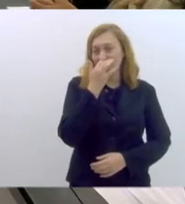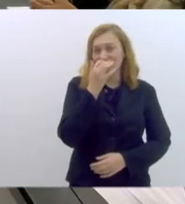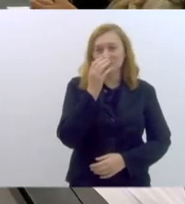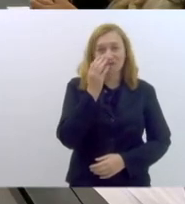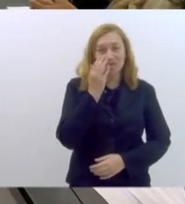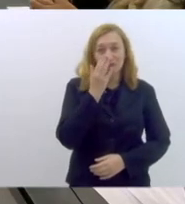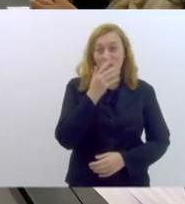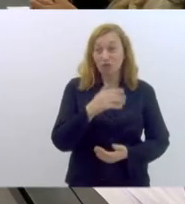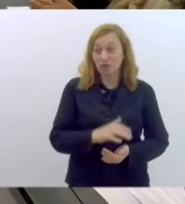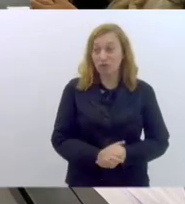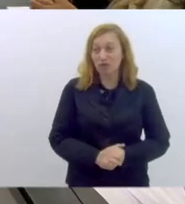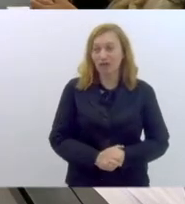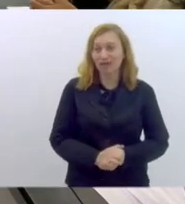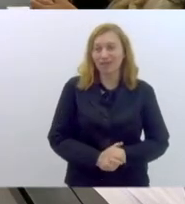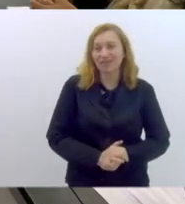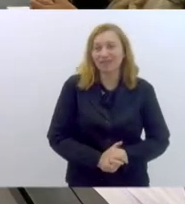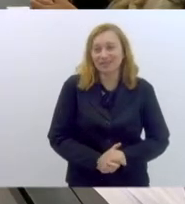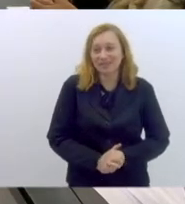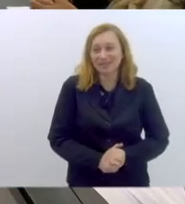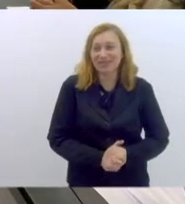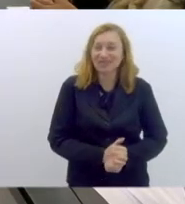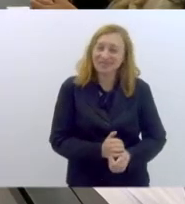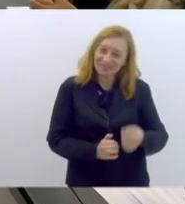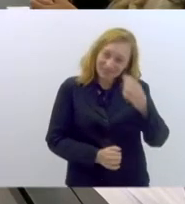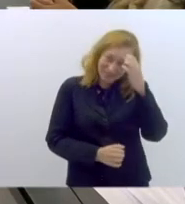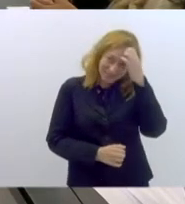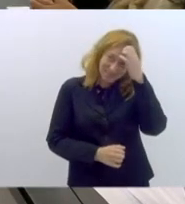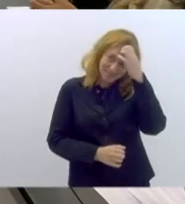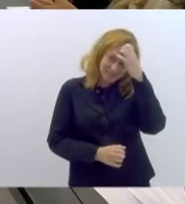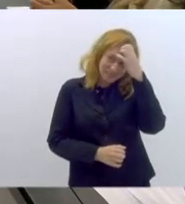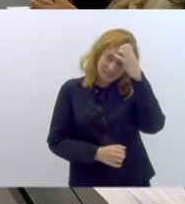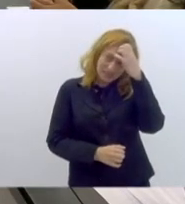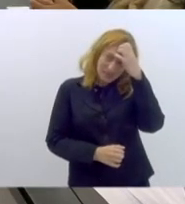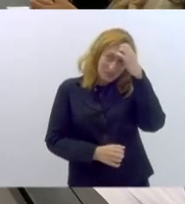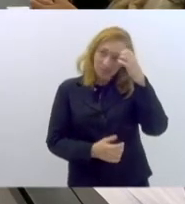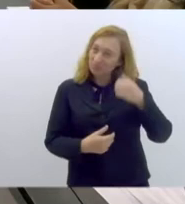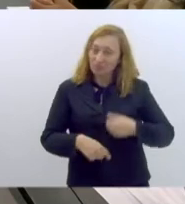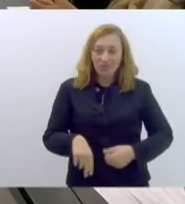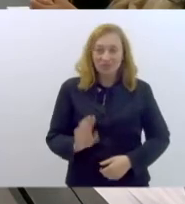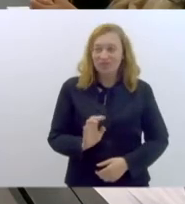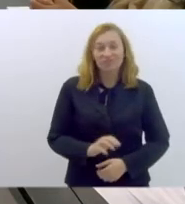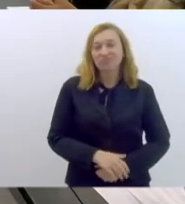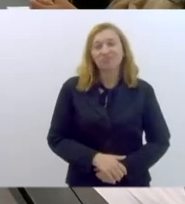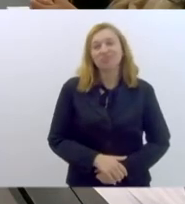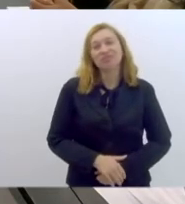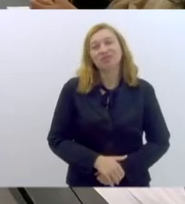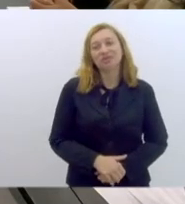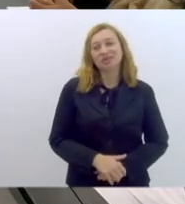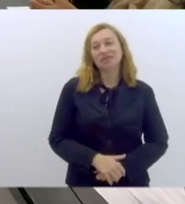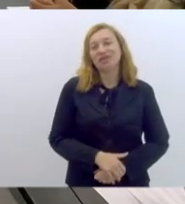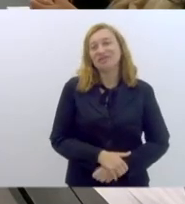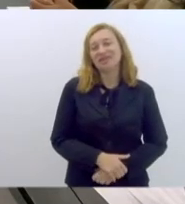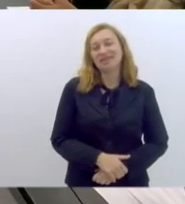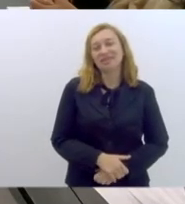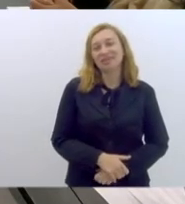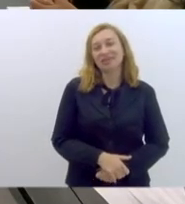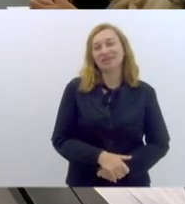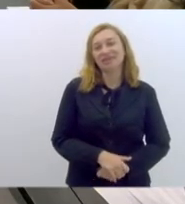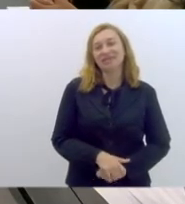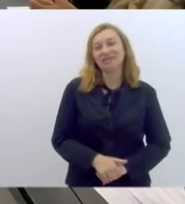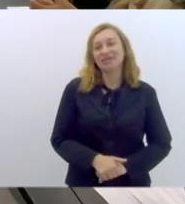louvar aí o empenho do pessoal da Secretaria de Fazenda, não é? Porque